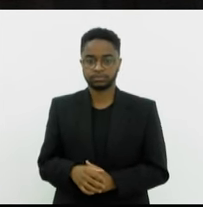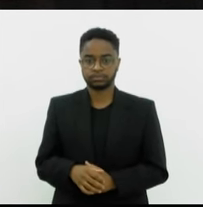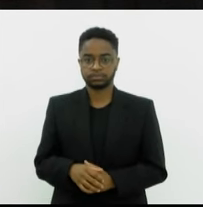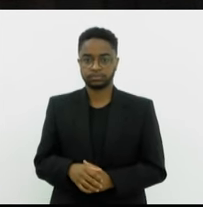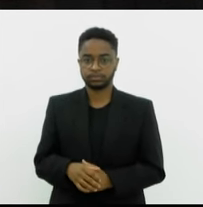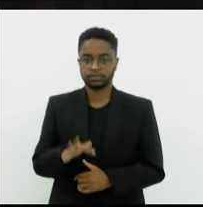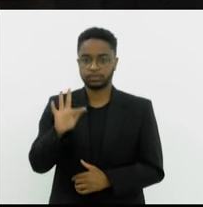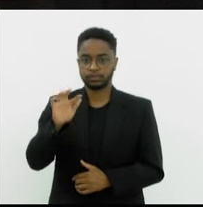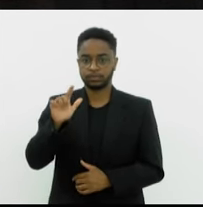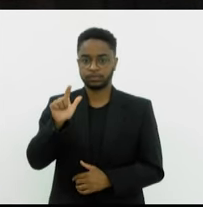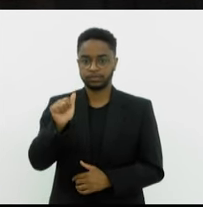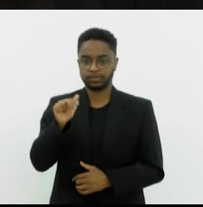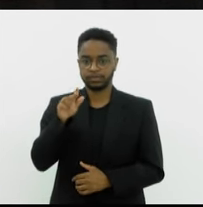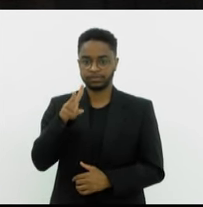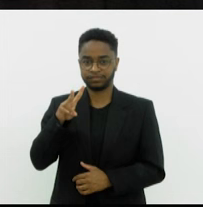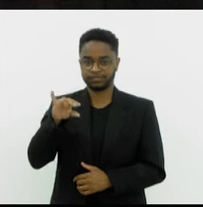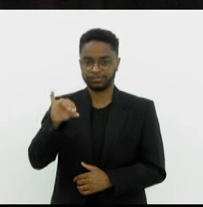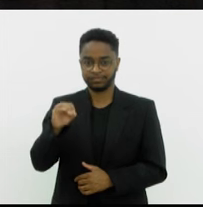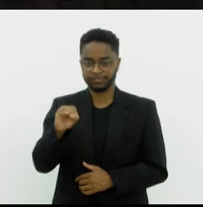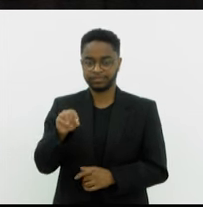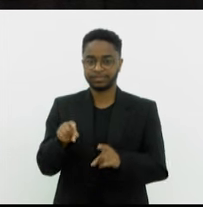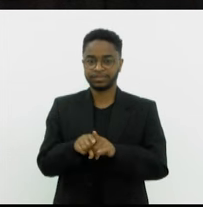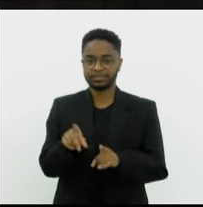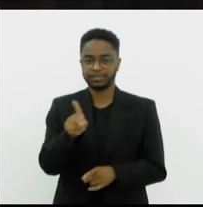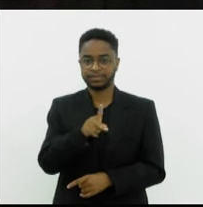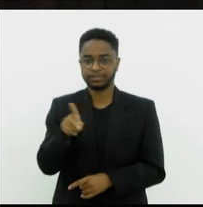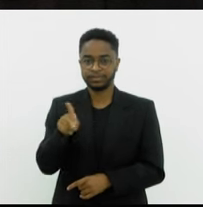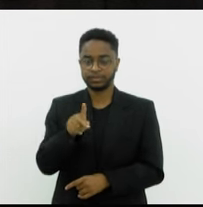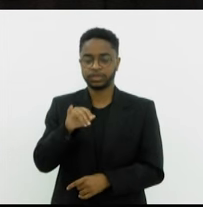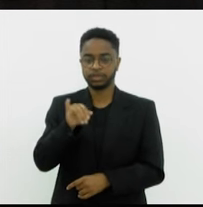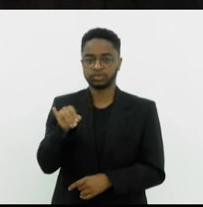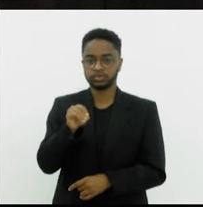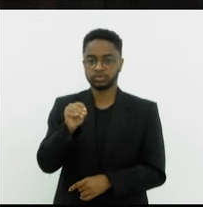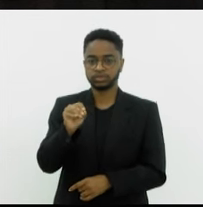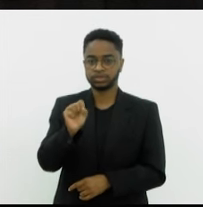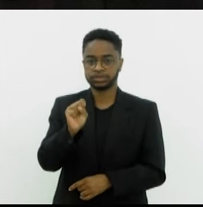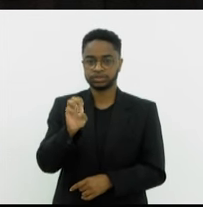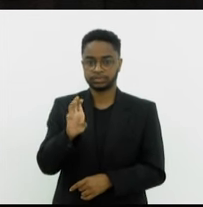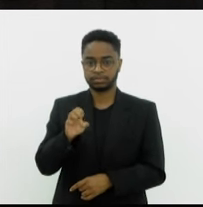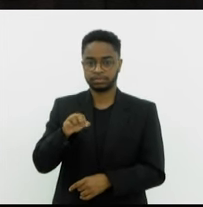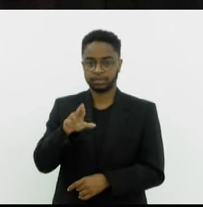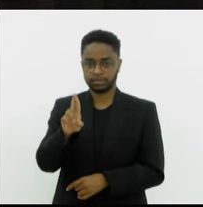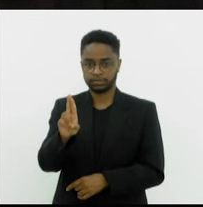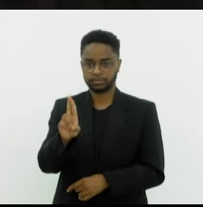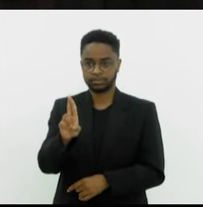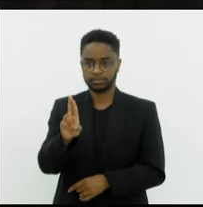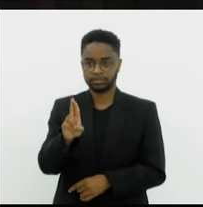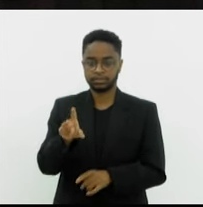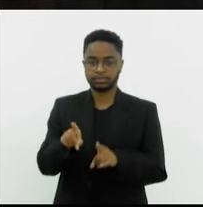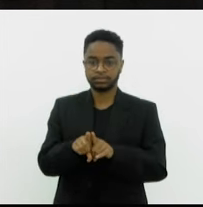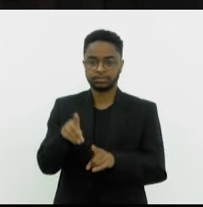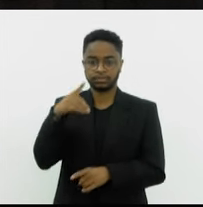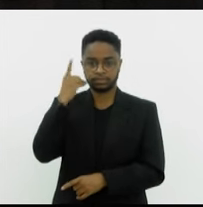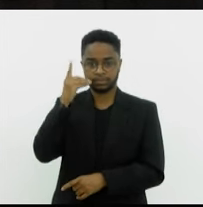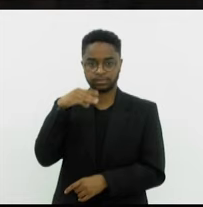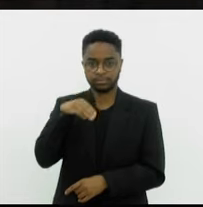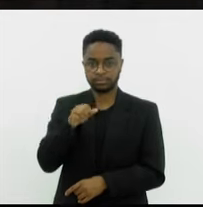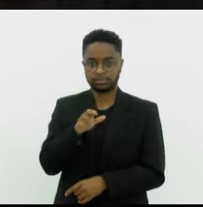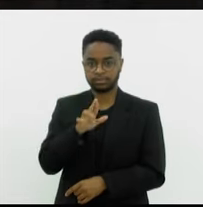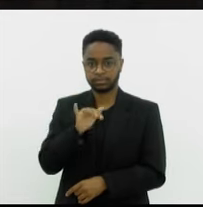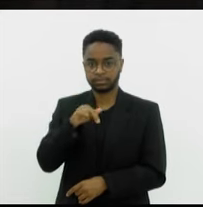Flávio Serafini, professor Josemar e deputada